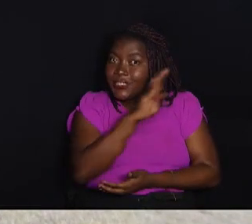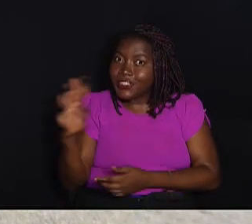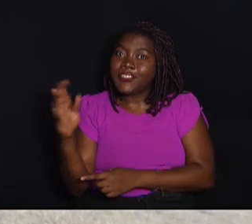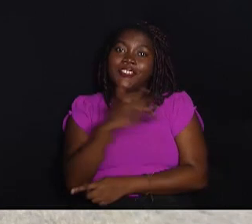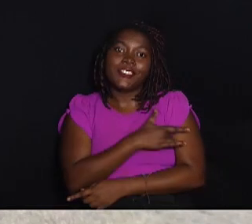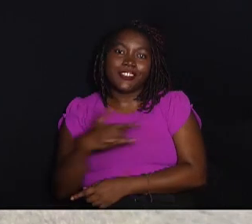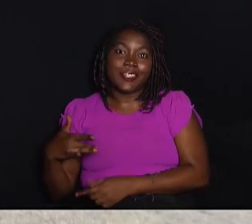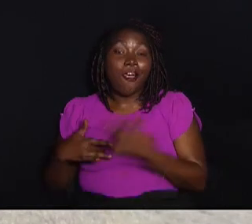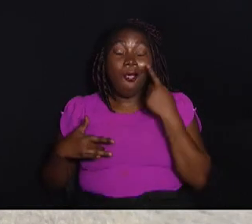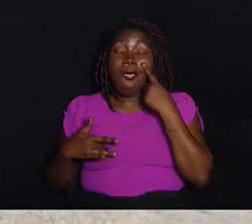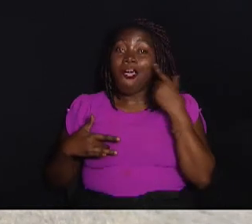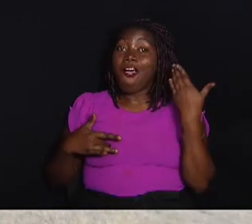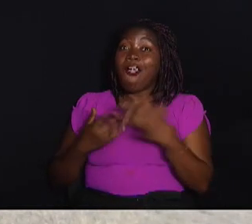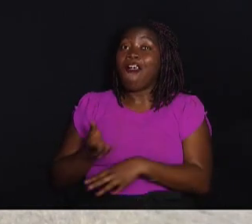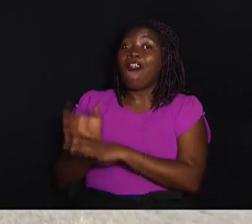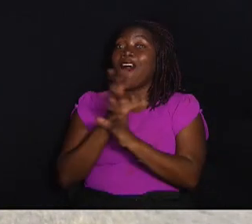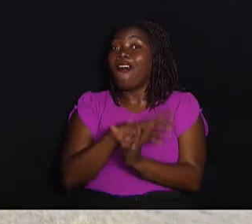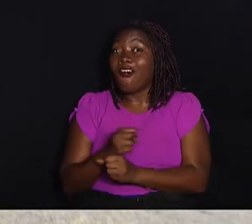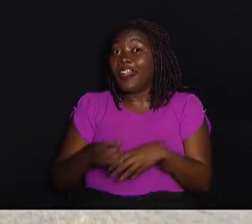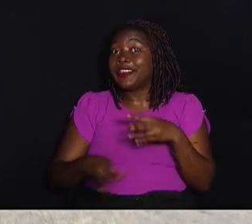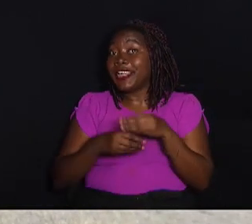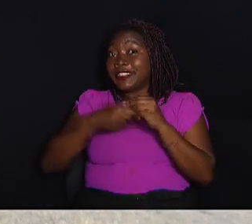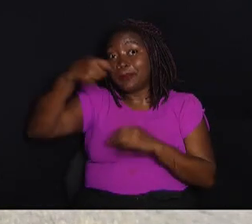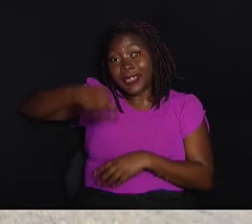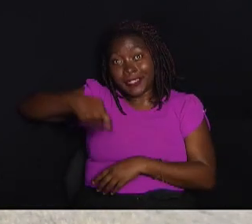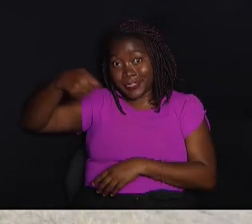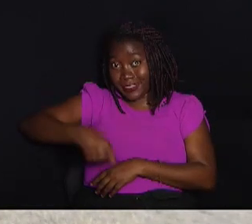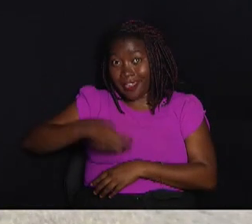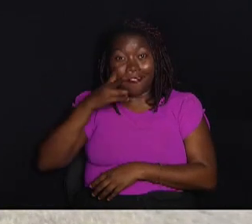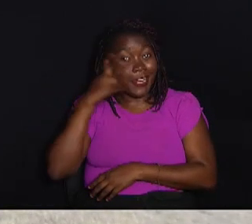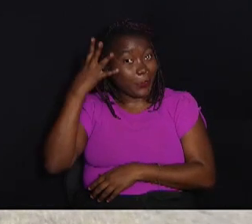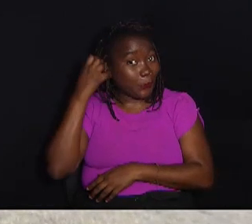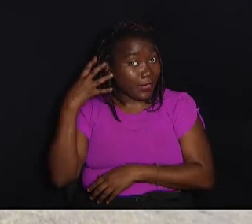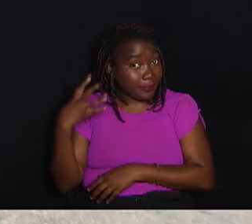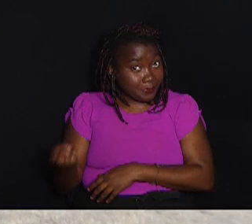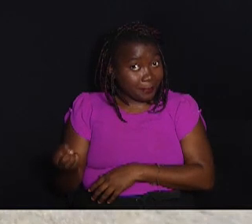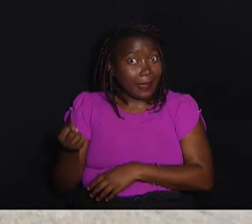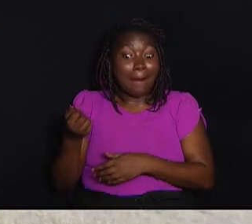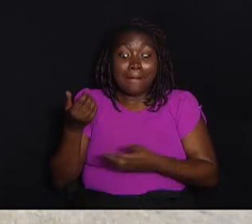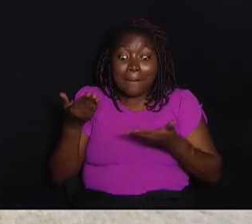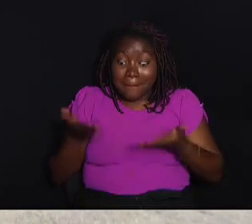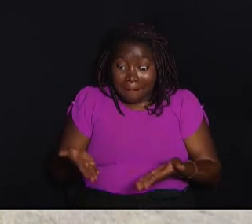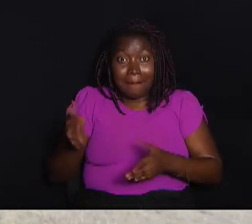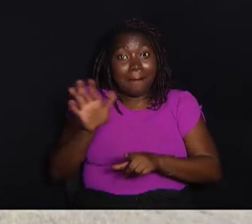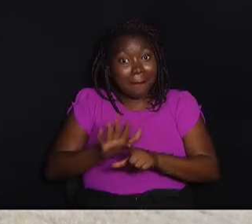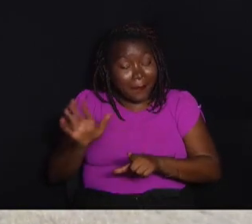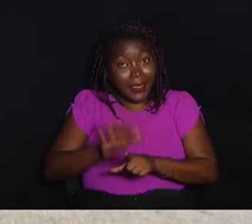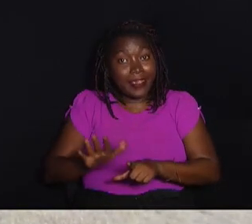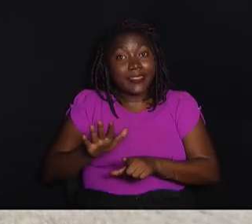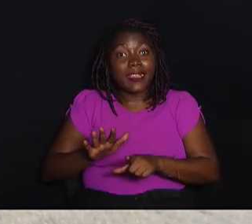olha só a totalidade das emendas impositivas da vereadora Guida Calisto para esta área foi para o